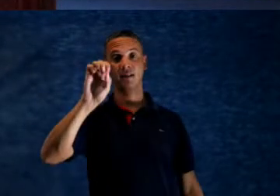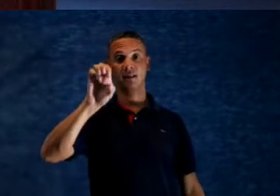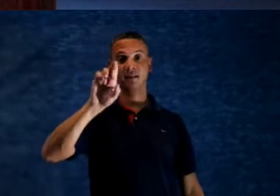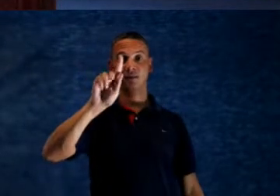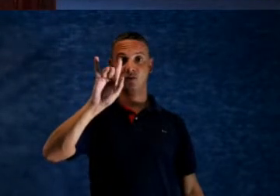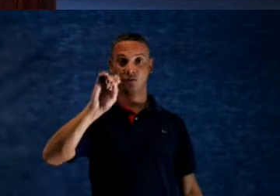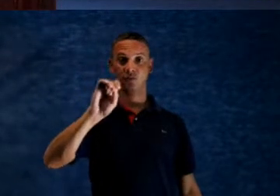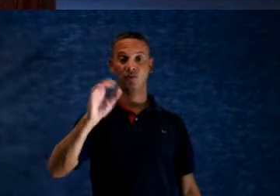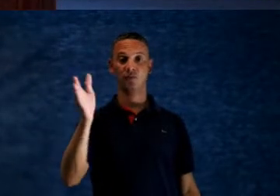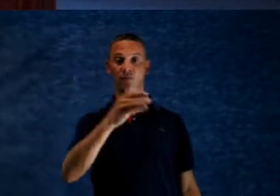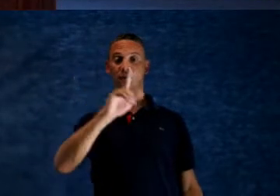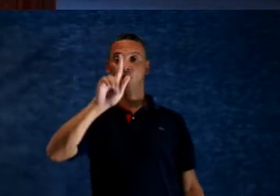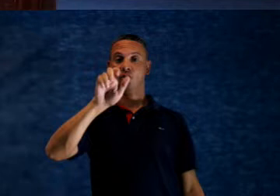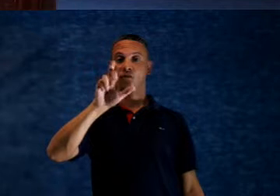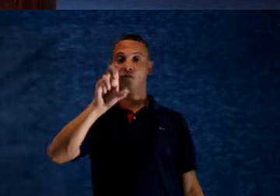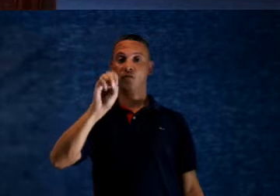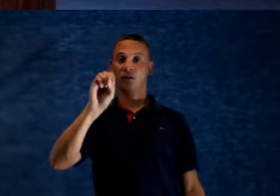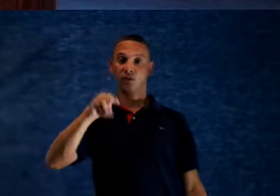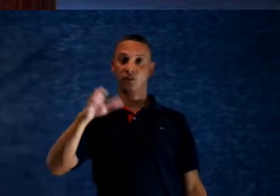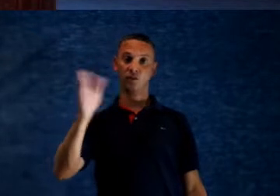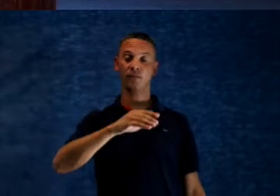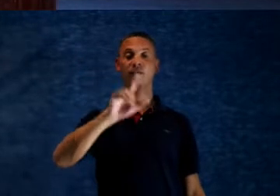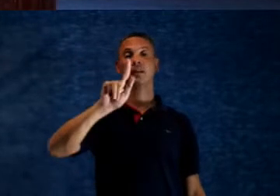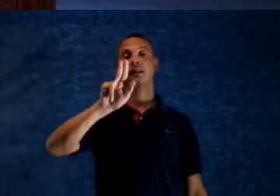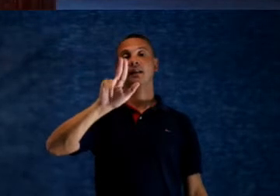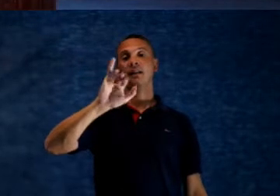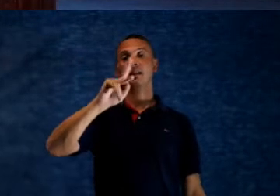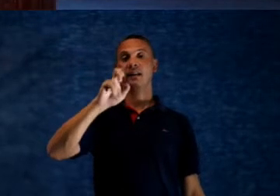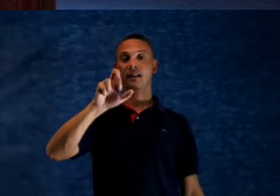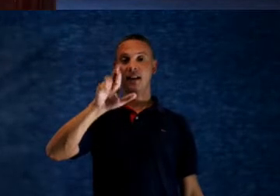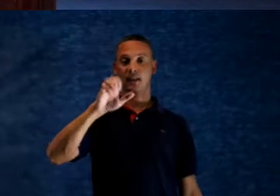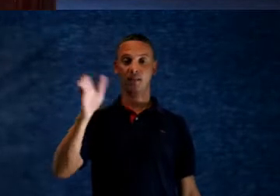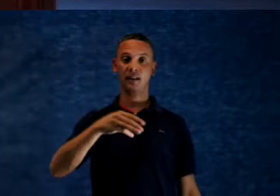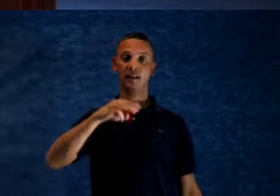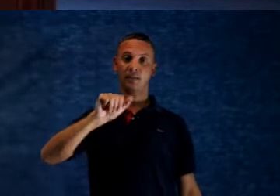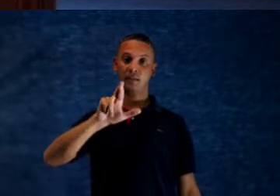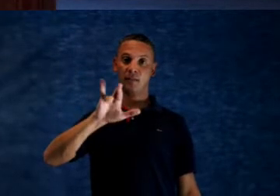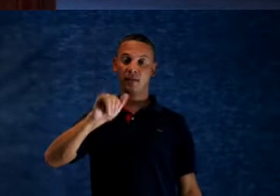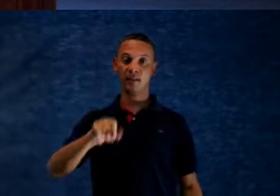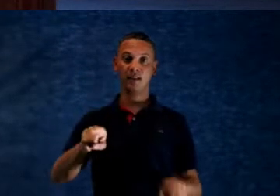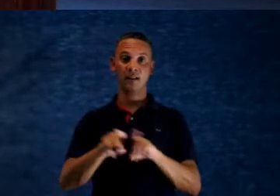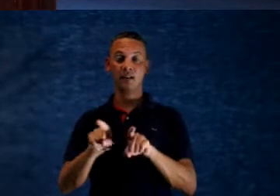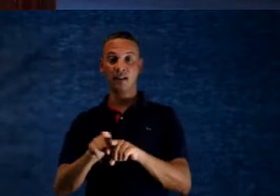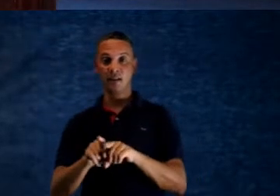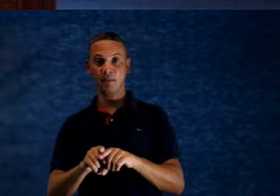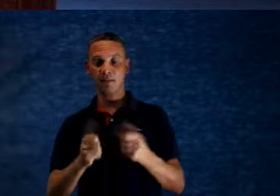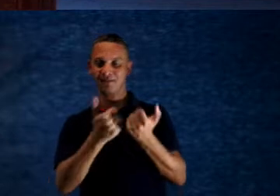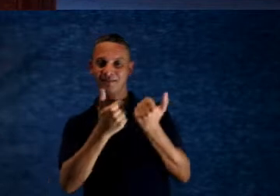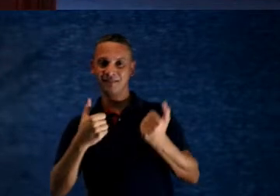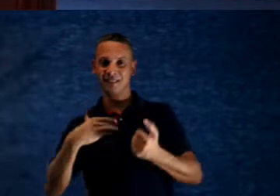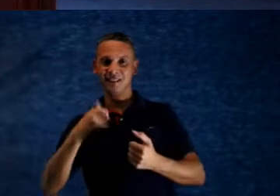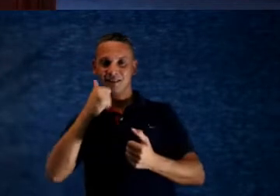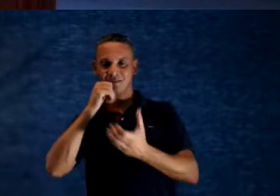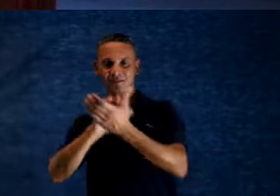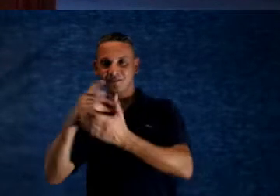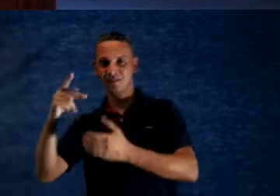filhos Sérgio, Gerson, Guilherme e Maria de Lourdes, meu genro Júlio